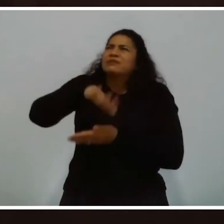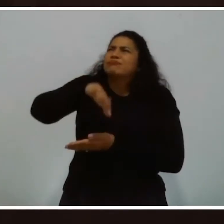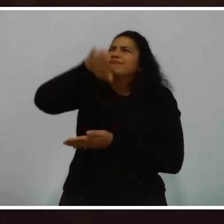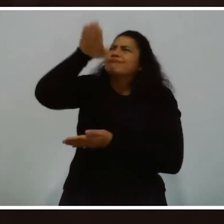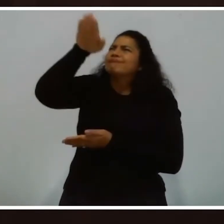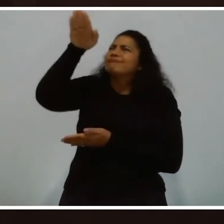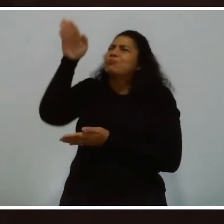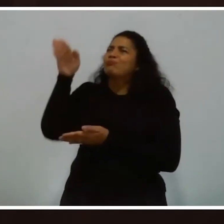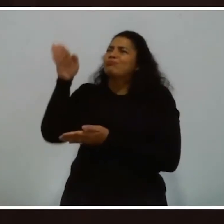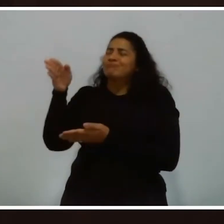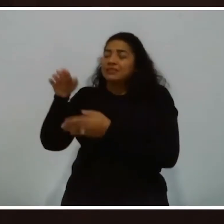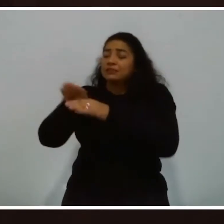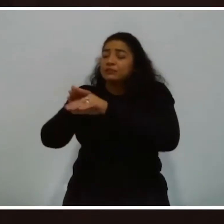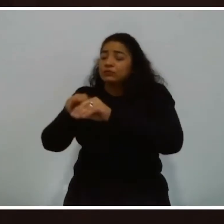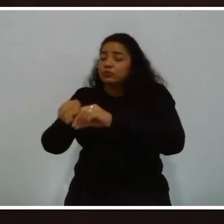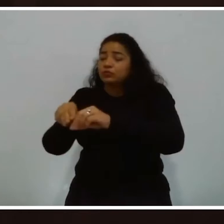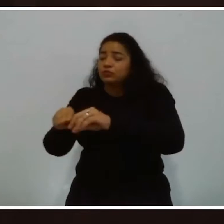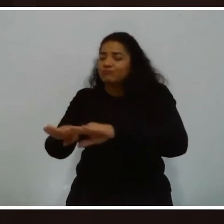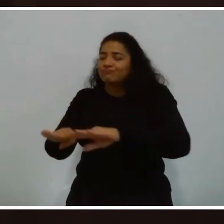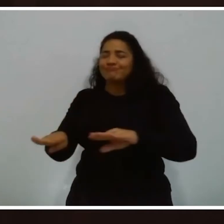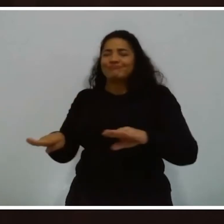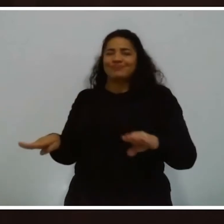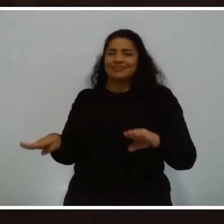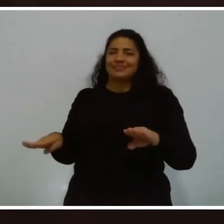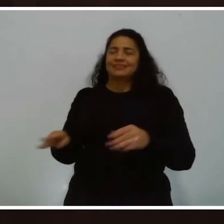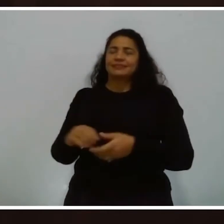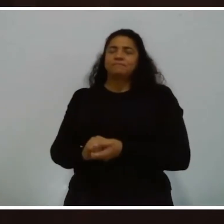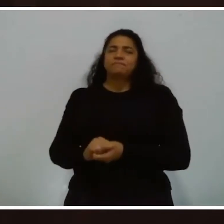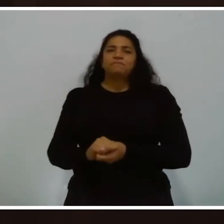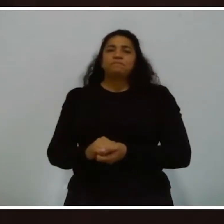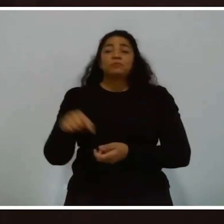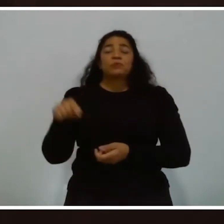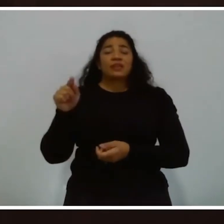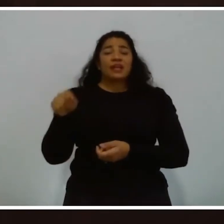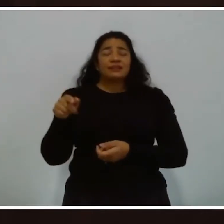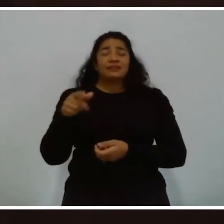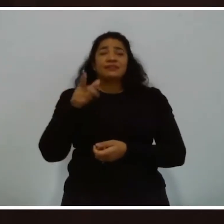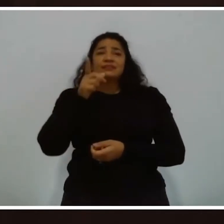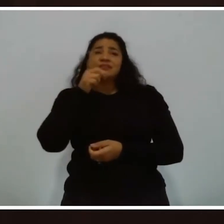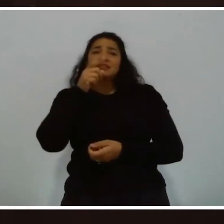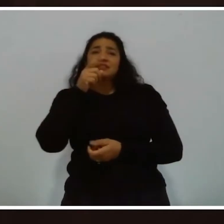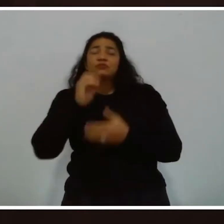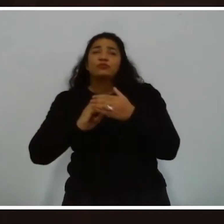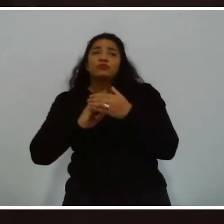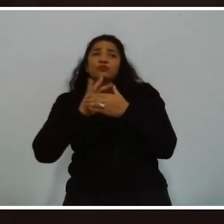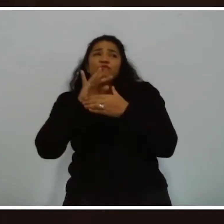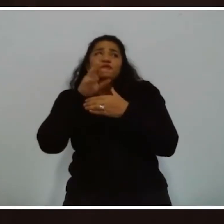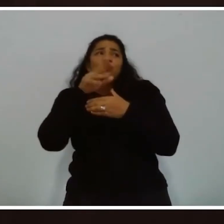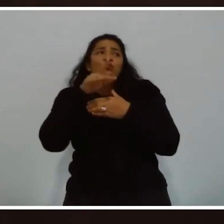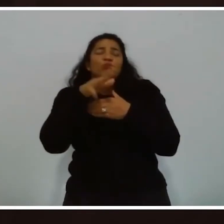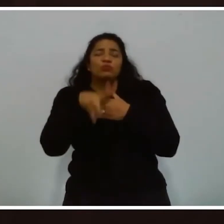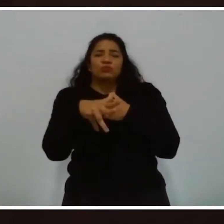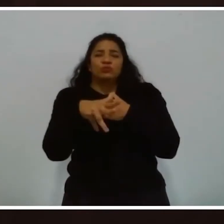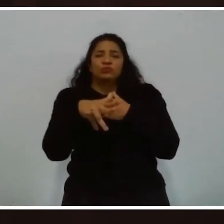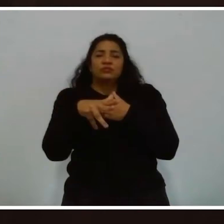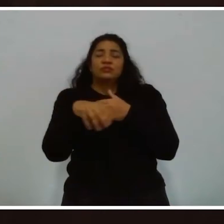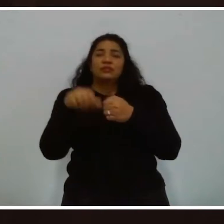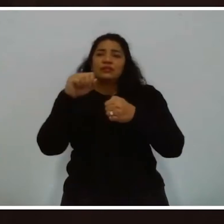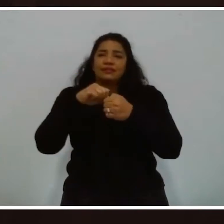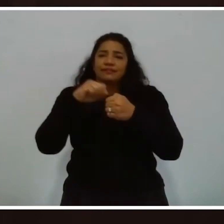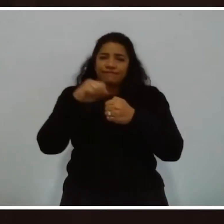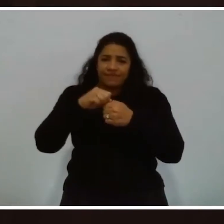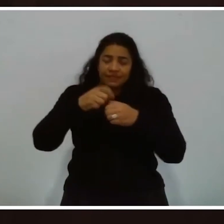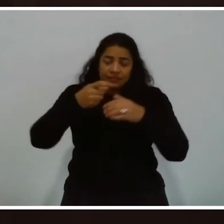fontes. Fontes aqui é aquele que, como é que fala? Que faz emergir a água da superfície da terra,